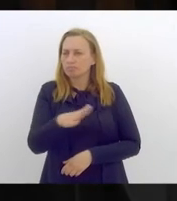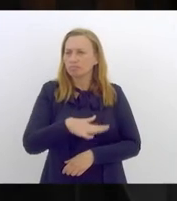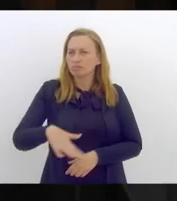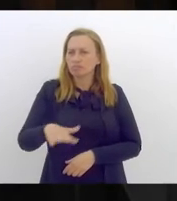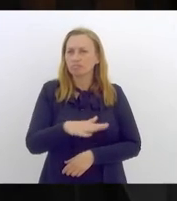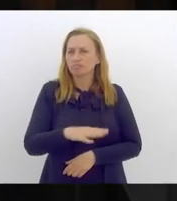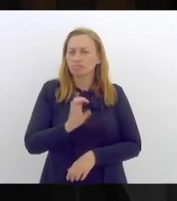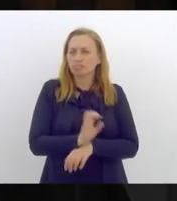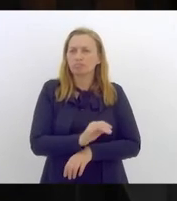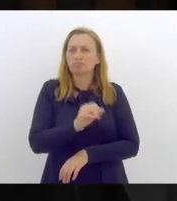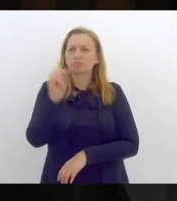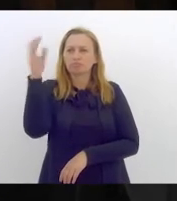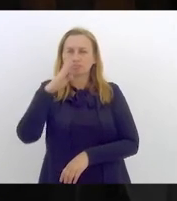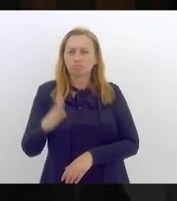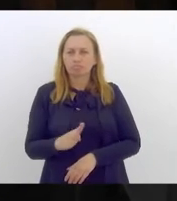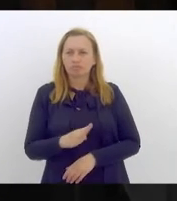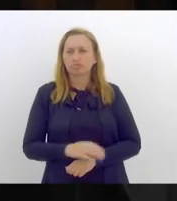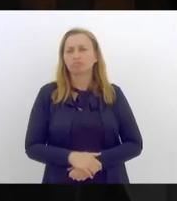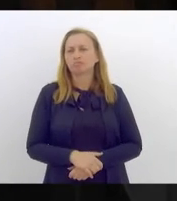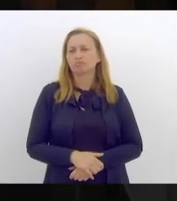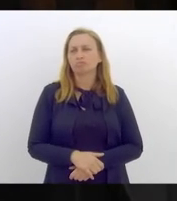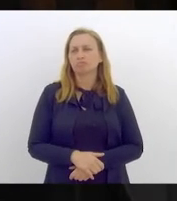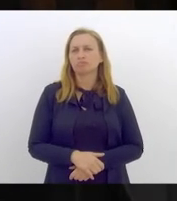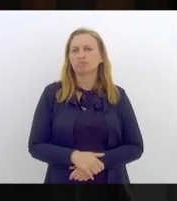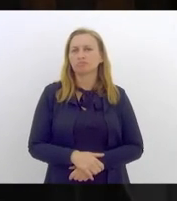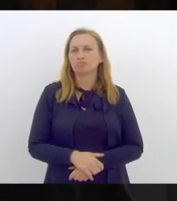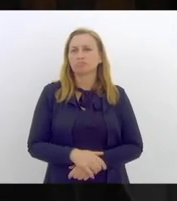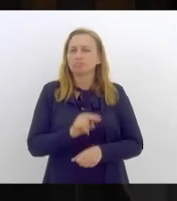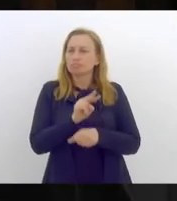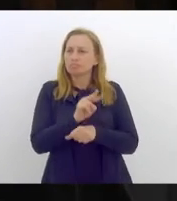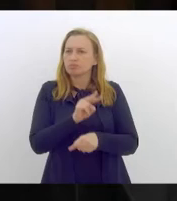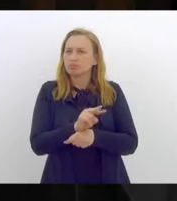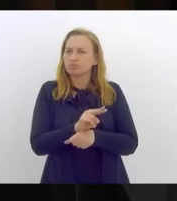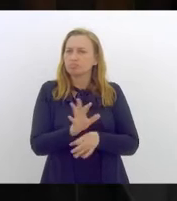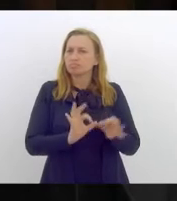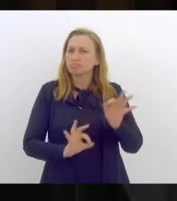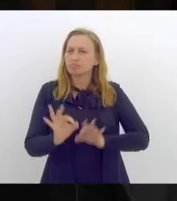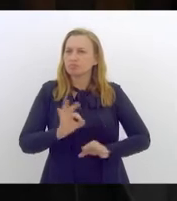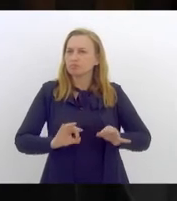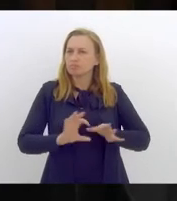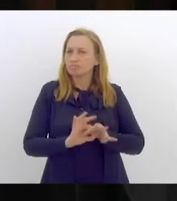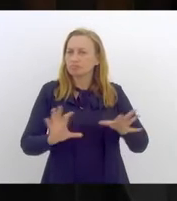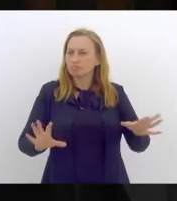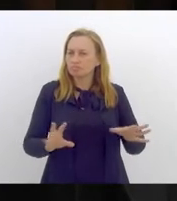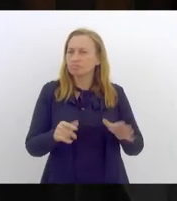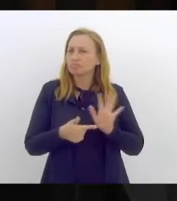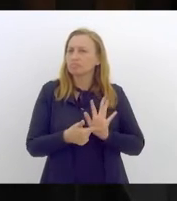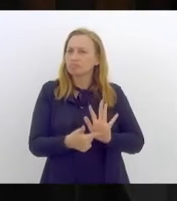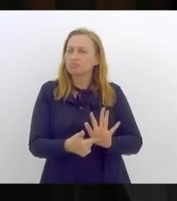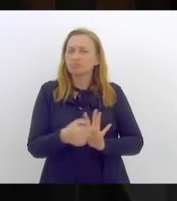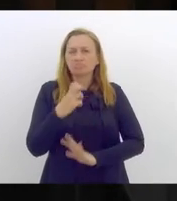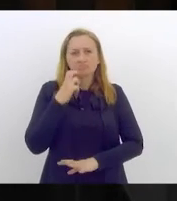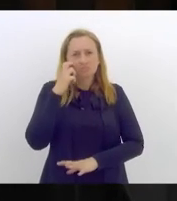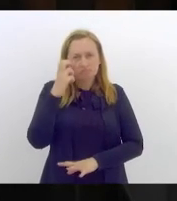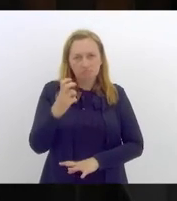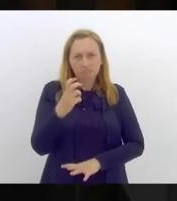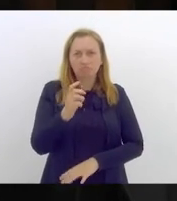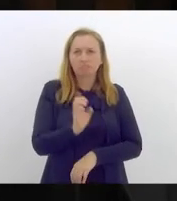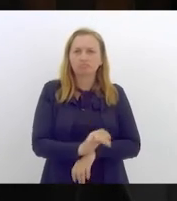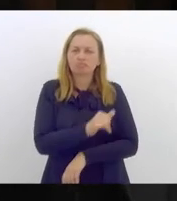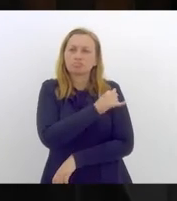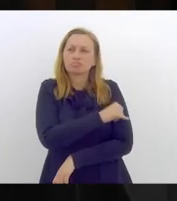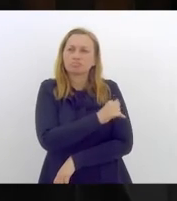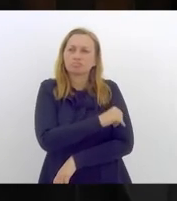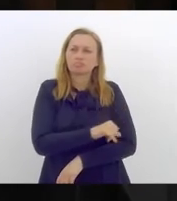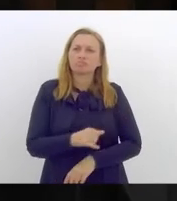do Brasil. Isso é monitorado por organizações independentes que têm mostrado a vergonha que o estado do Rio de